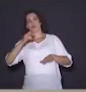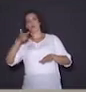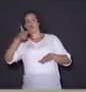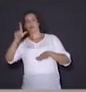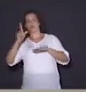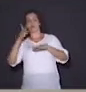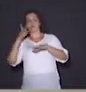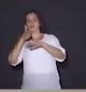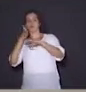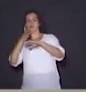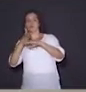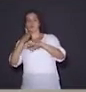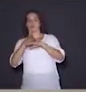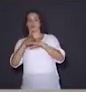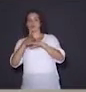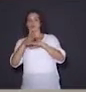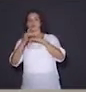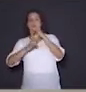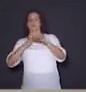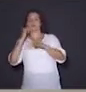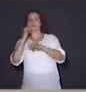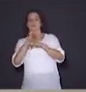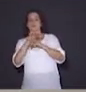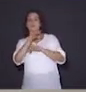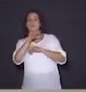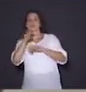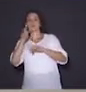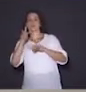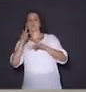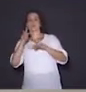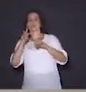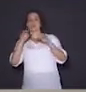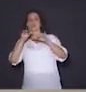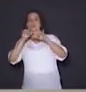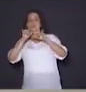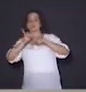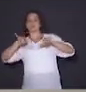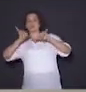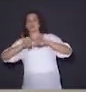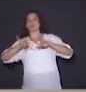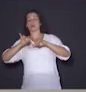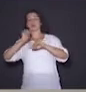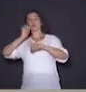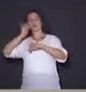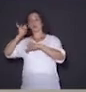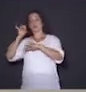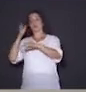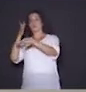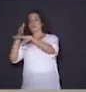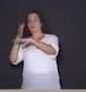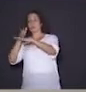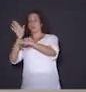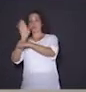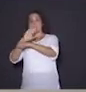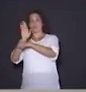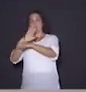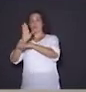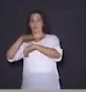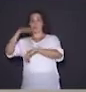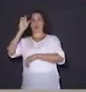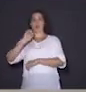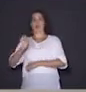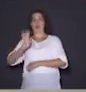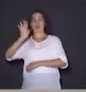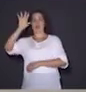acessar sites de notícia seria um pouquinho mais caro e aí você quiser acessar vídeos você tem que ter o plano mais caro da internet muito provavelmente